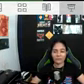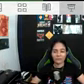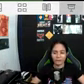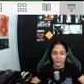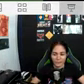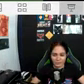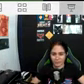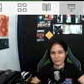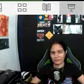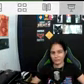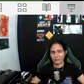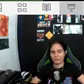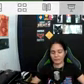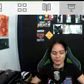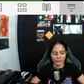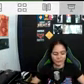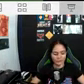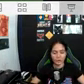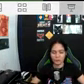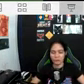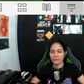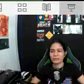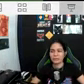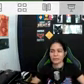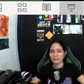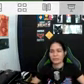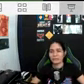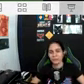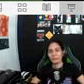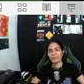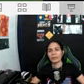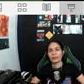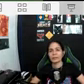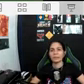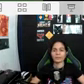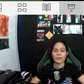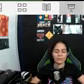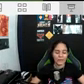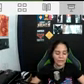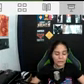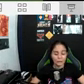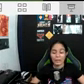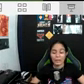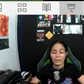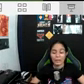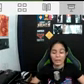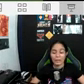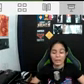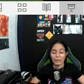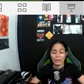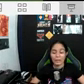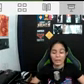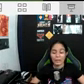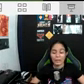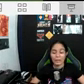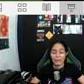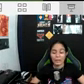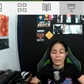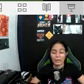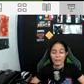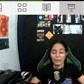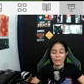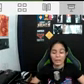que tenha várias variações, certo? Como eu disse, cada estudo é que vai determinar isso. E isso é